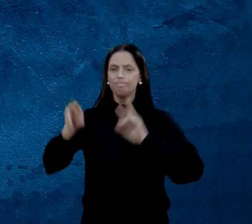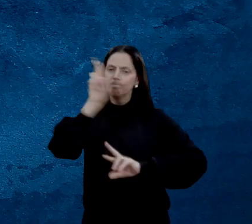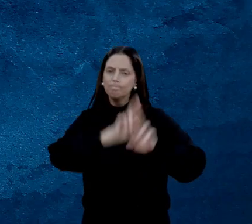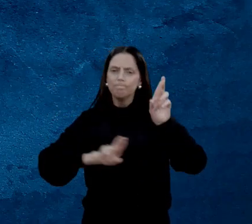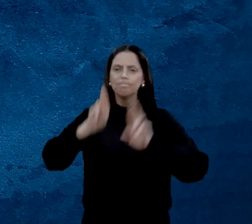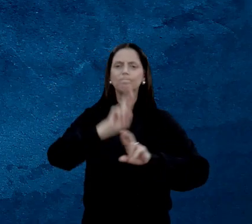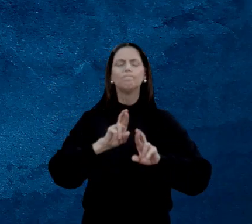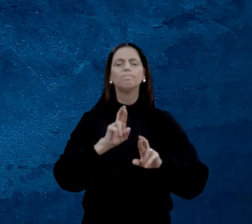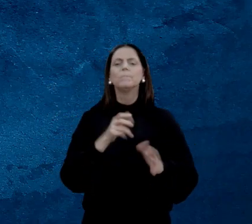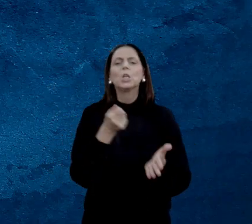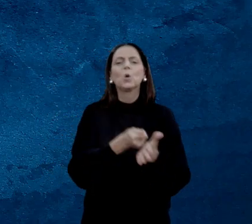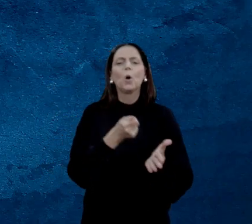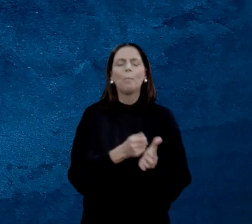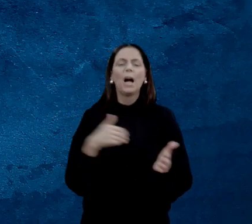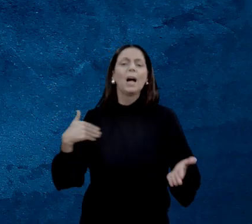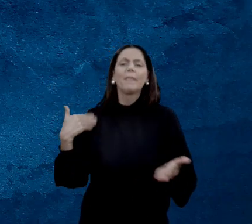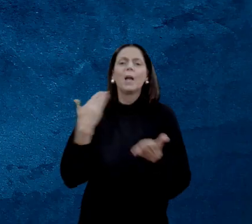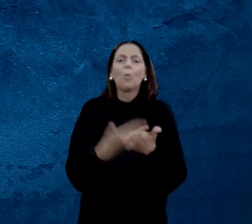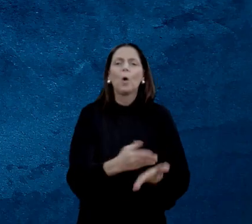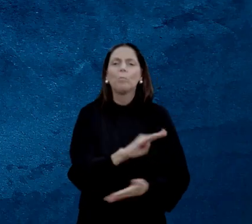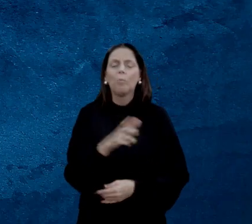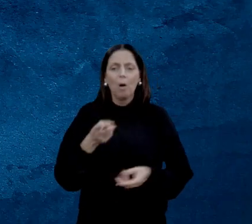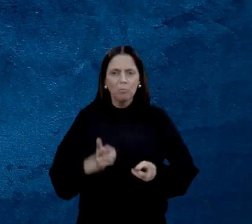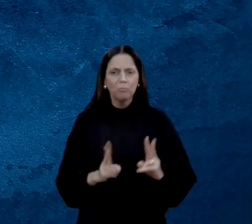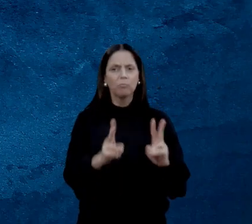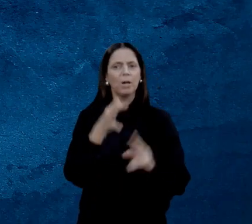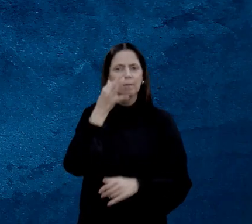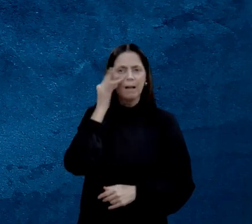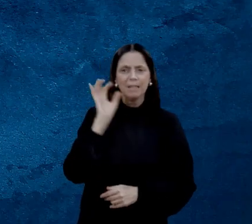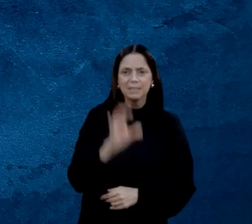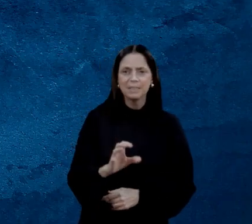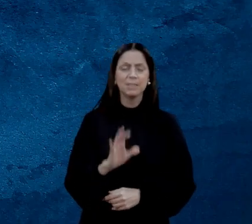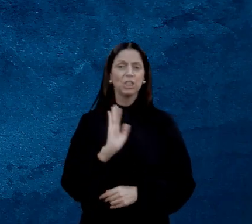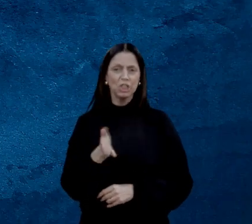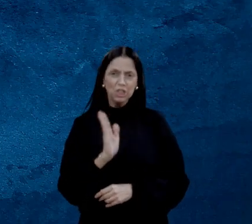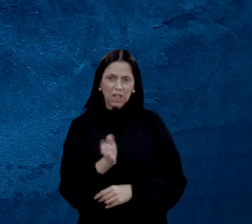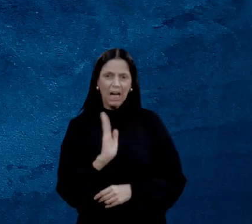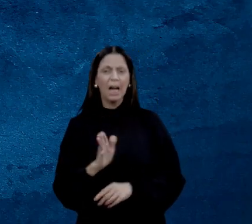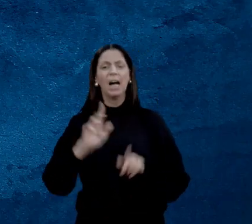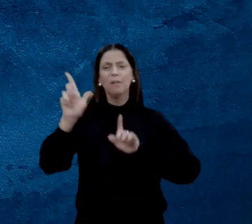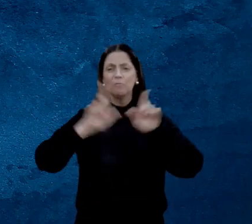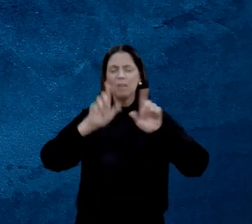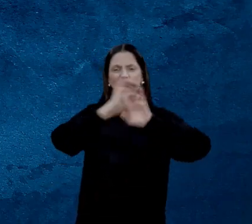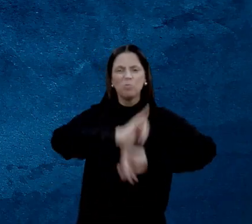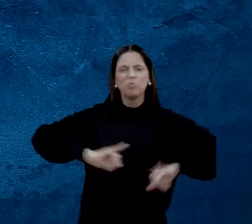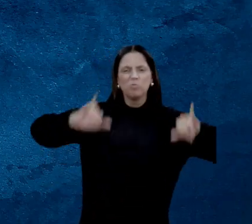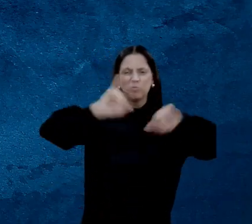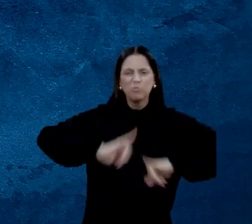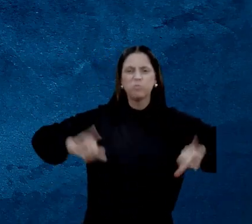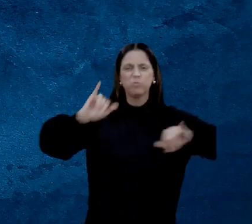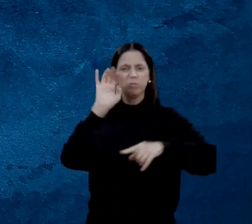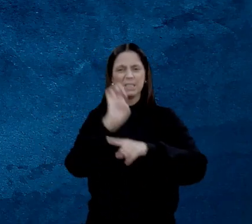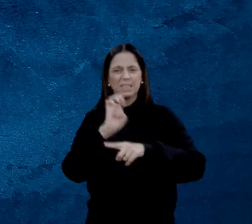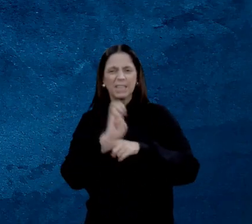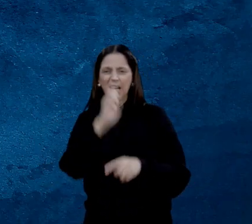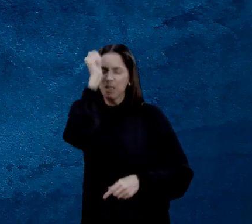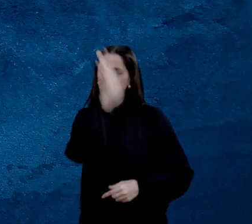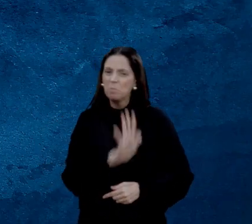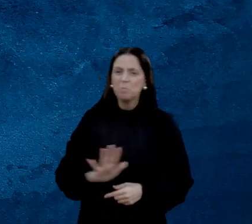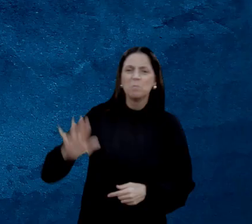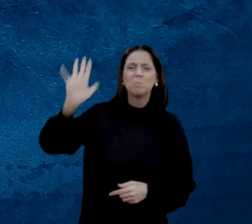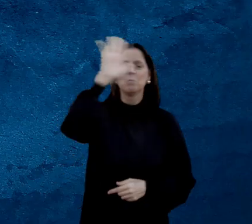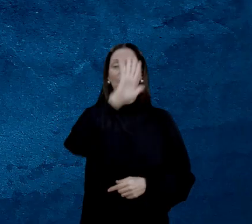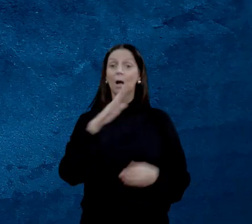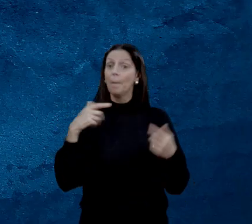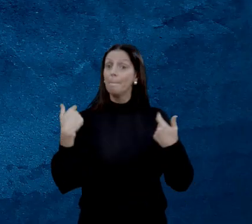reivindicar. E até quando? Até quando Blumenau vai ficar nesse cenário vergonhoso, sendo manchete negativa a nível estadual, a nível nacional? Blumenau precisa virar